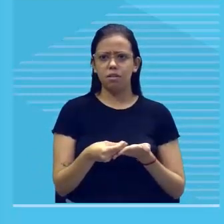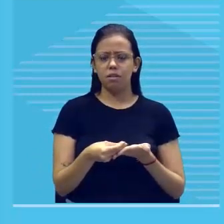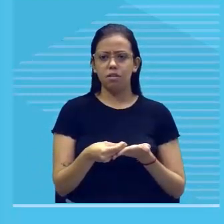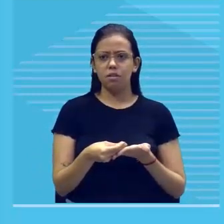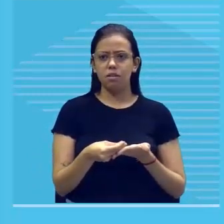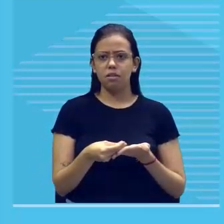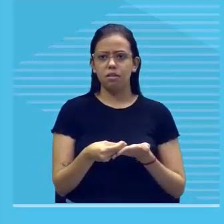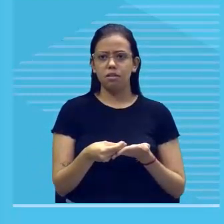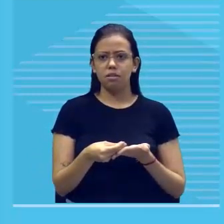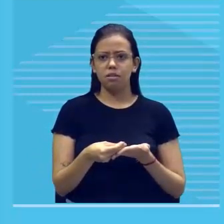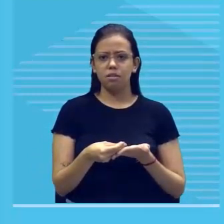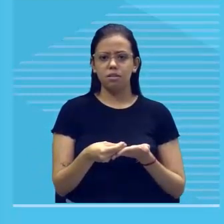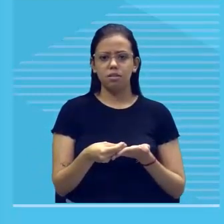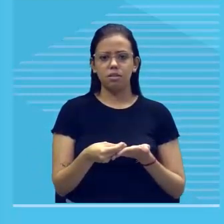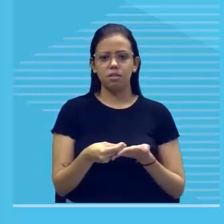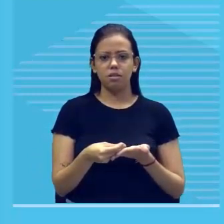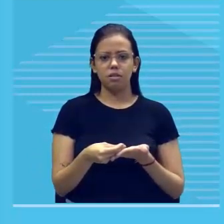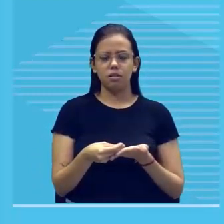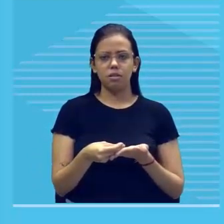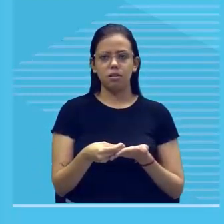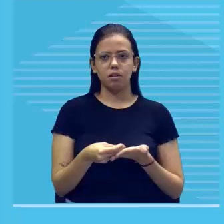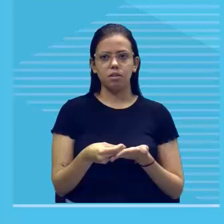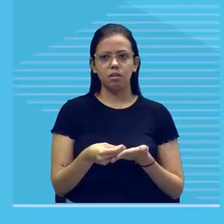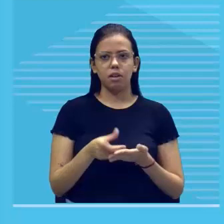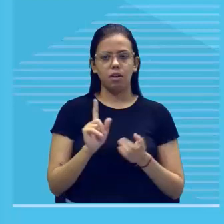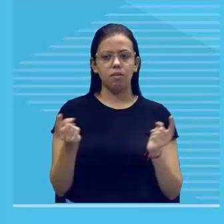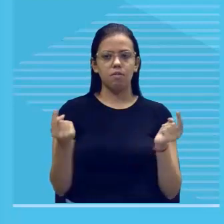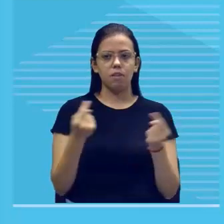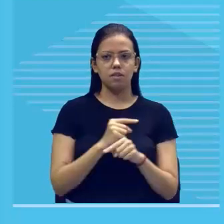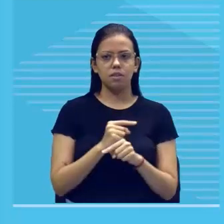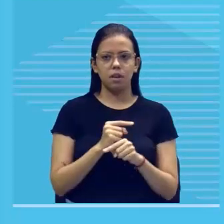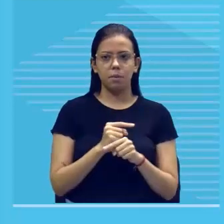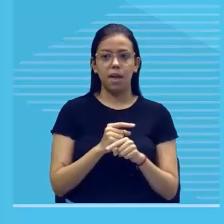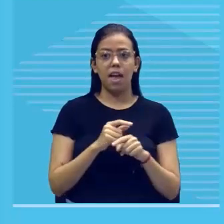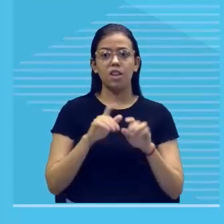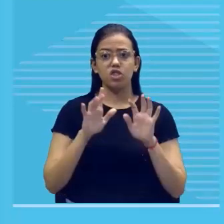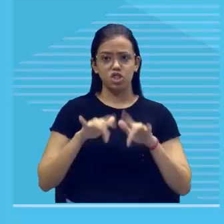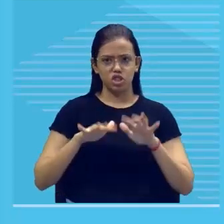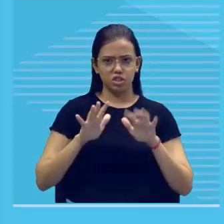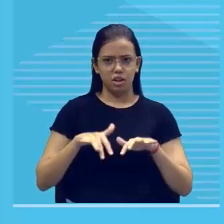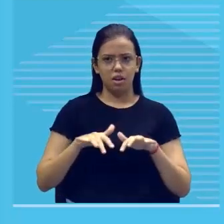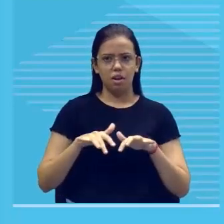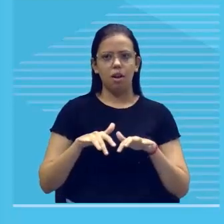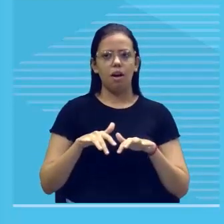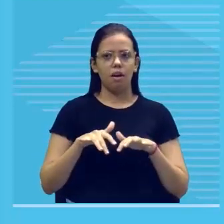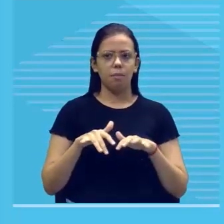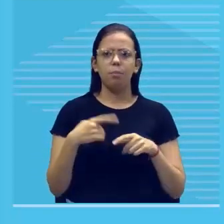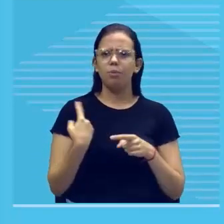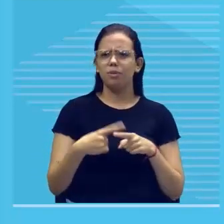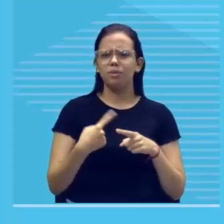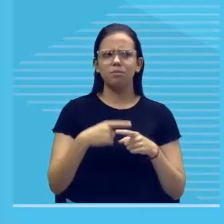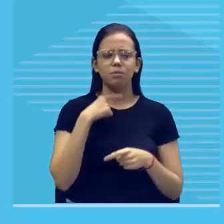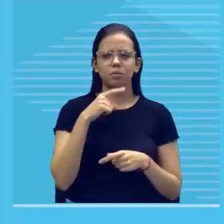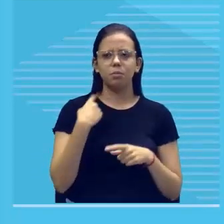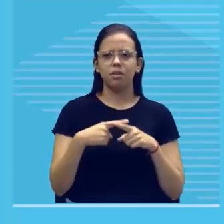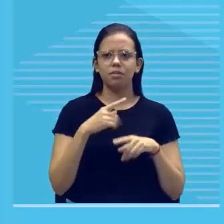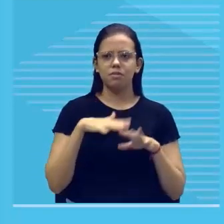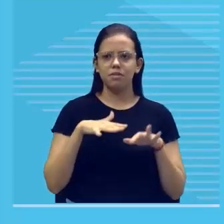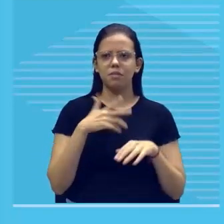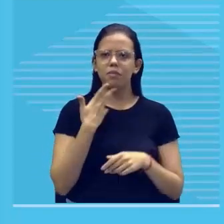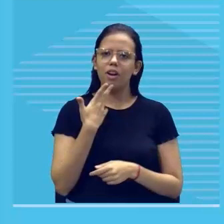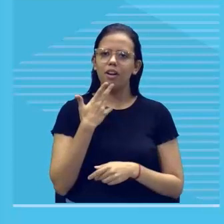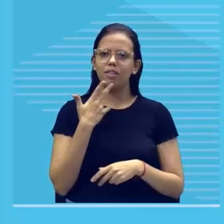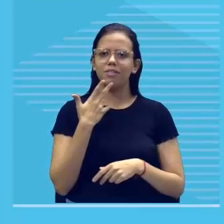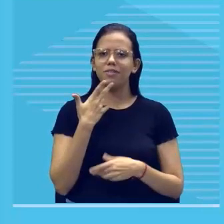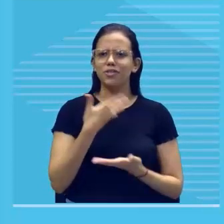inversamente proporcional né Então em vez de colocar 3 sobre 2 eu vou fazer o inverso eu vou